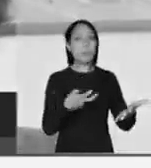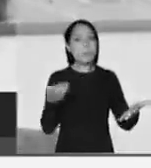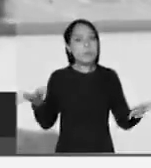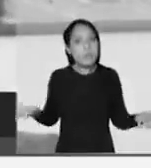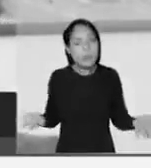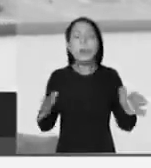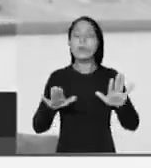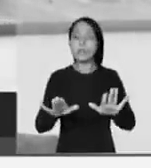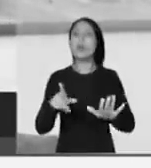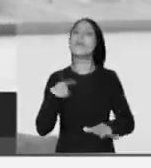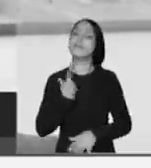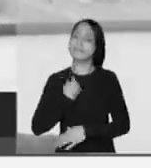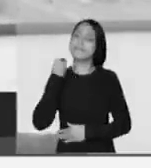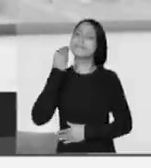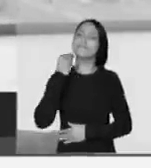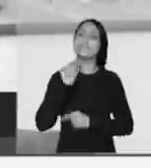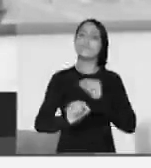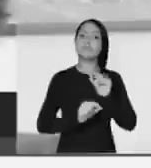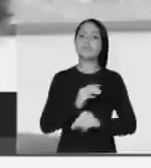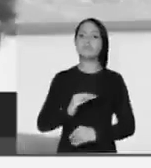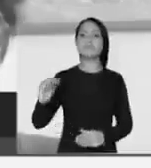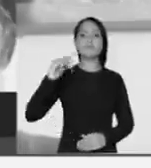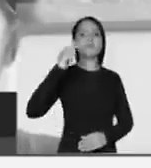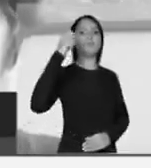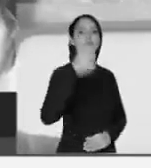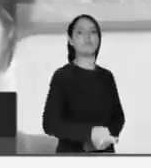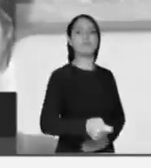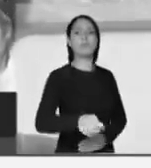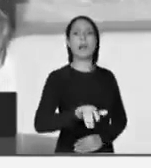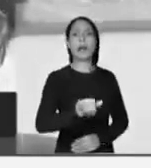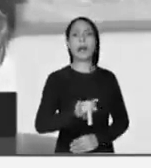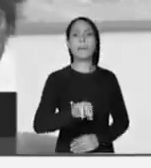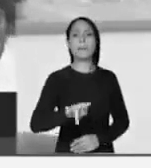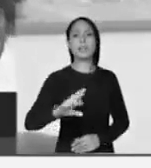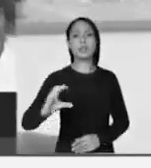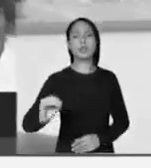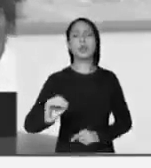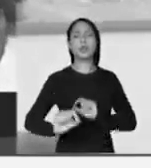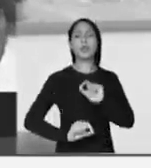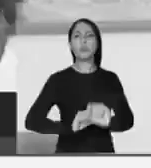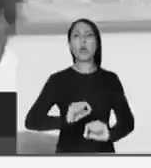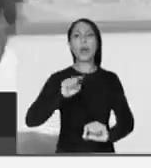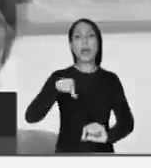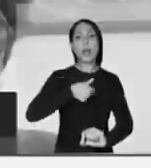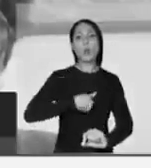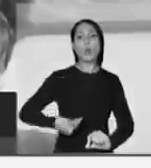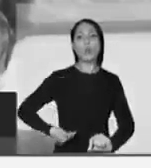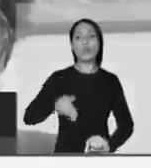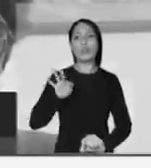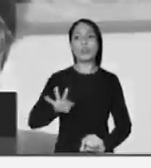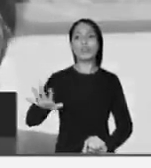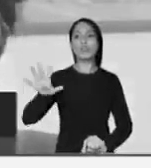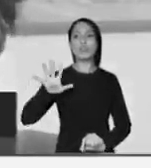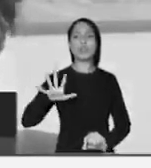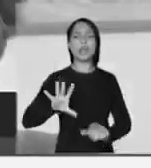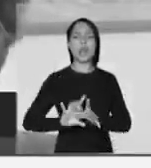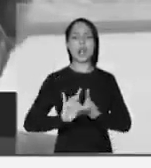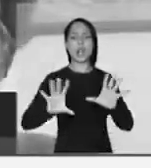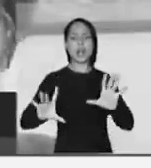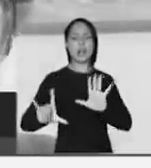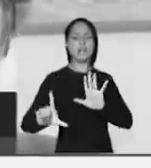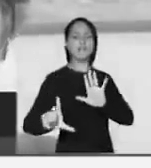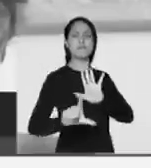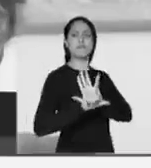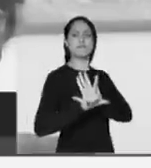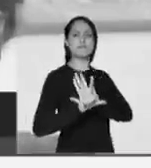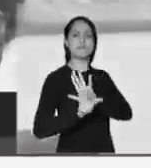Então, portanto, nós estamos vencendo isso, o arbítrio. Esse arbítrio que faz com que o governo busque legislar, usurpando a